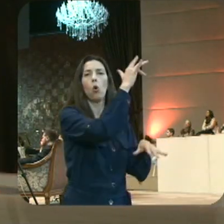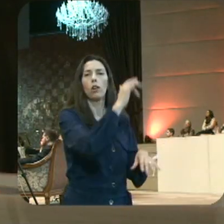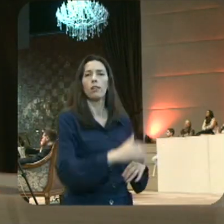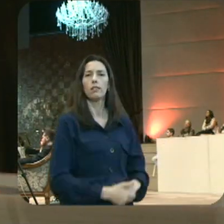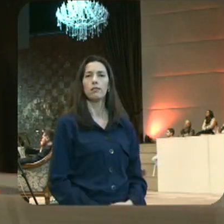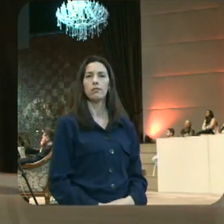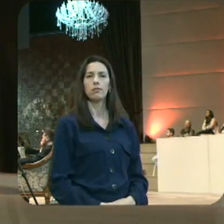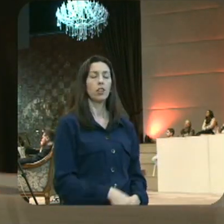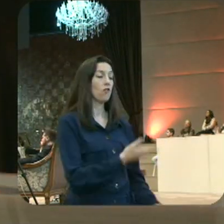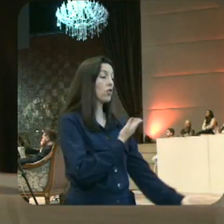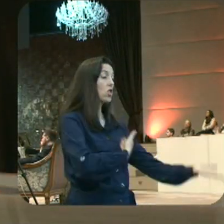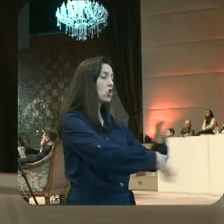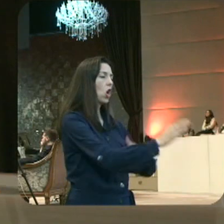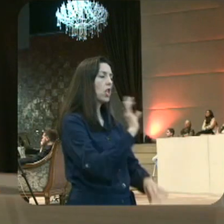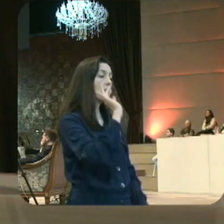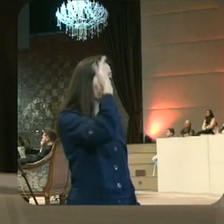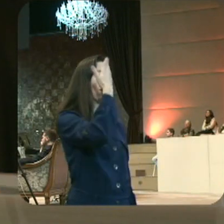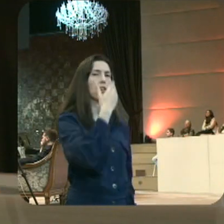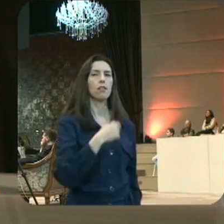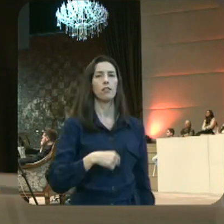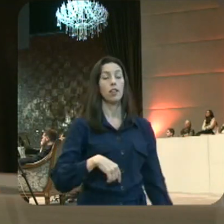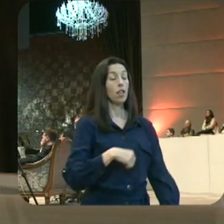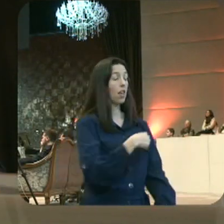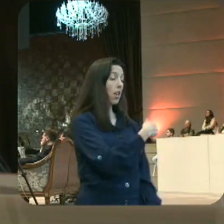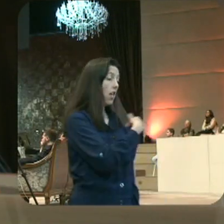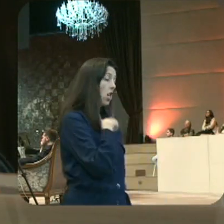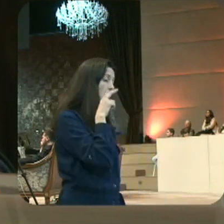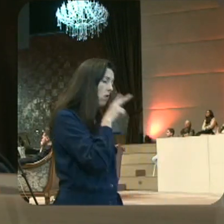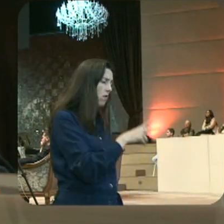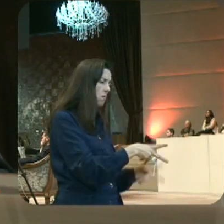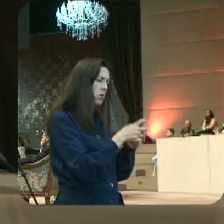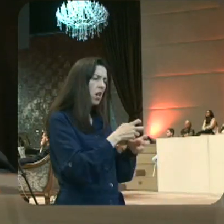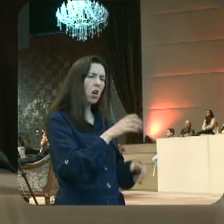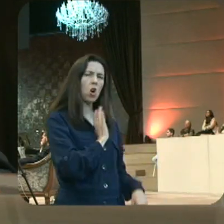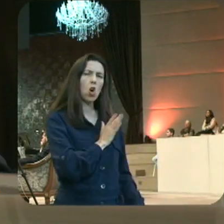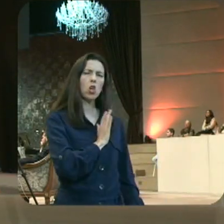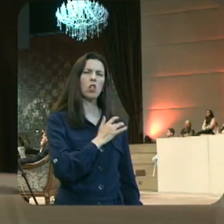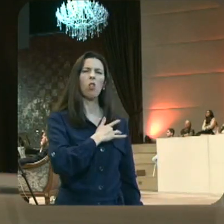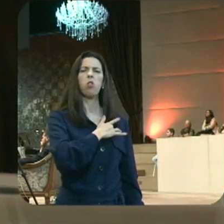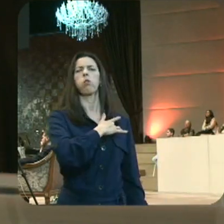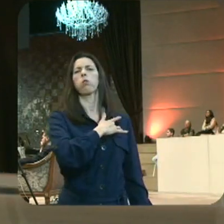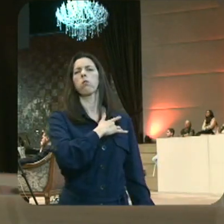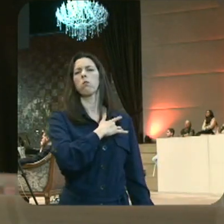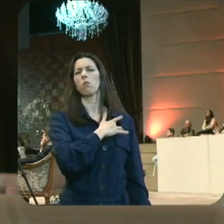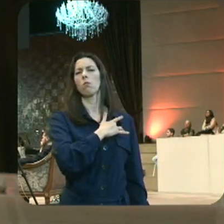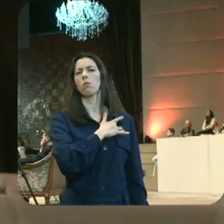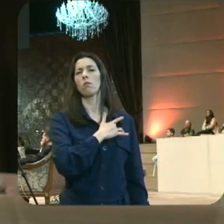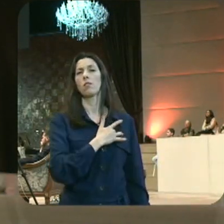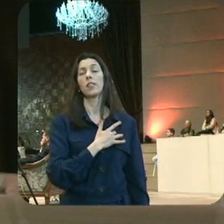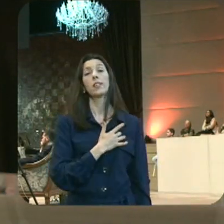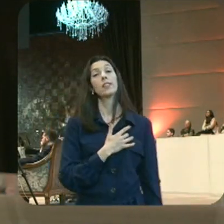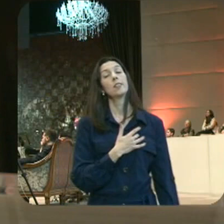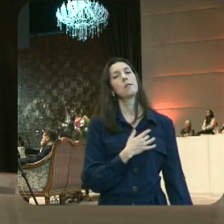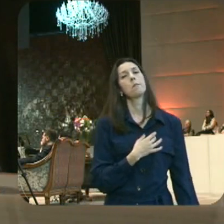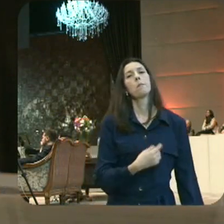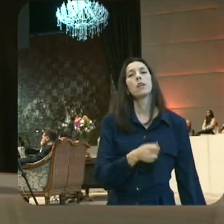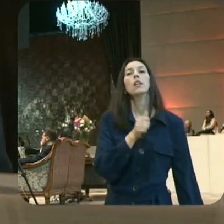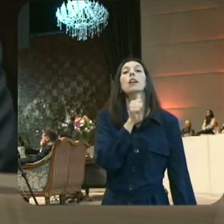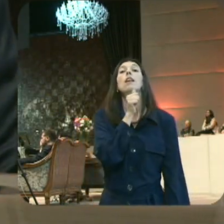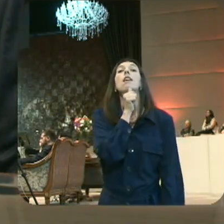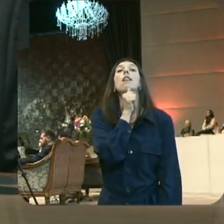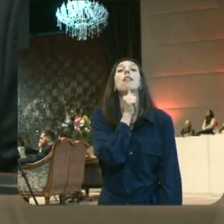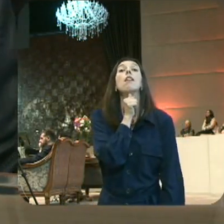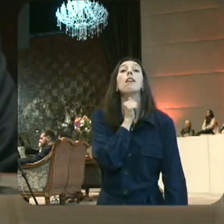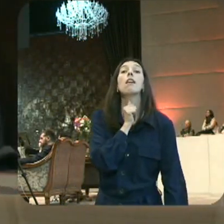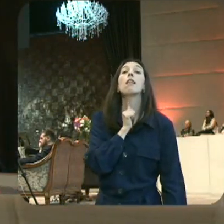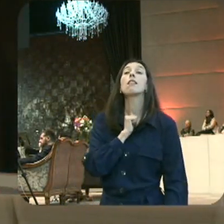está ardendo aqui, está doendo o meu coração. Por exemplo, Acã trocou